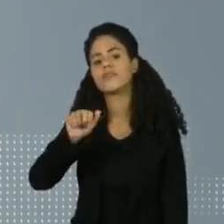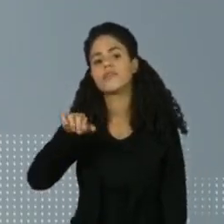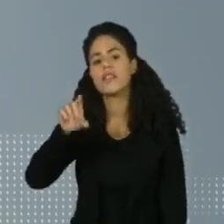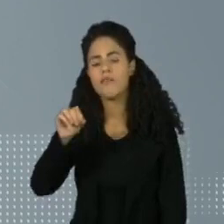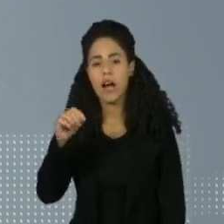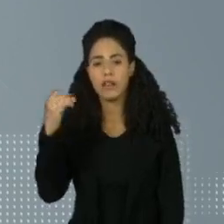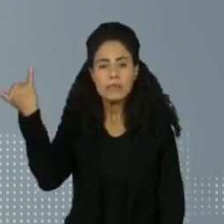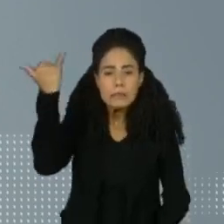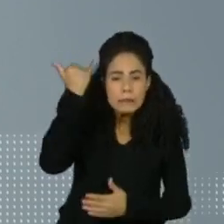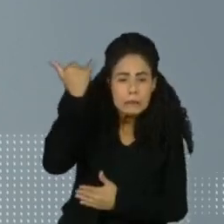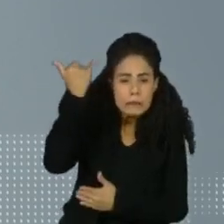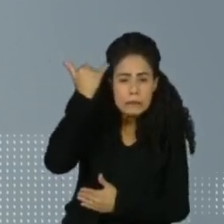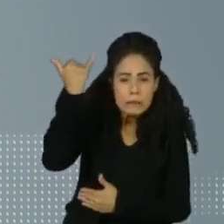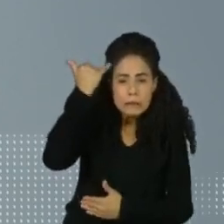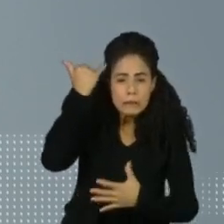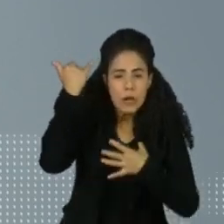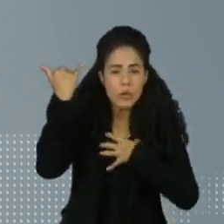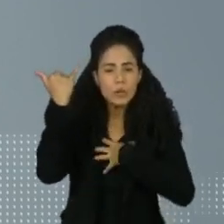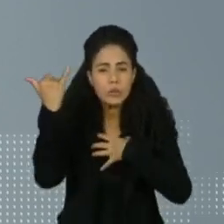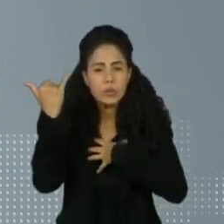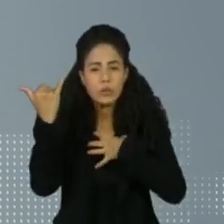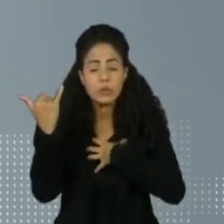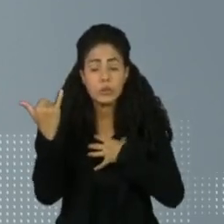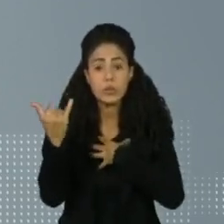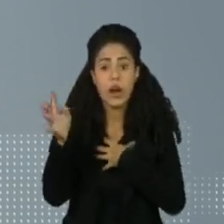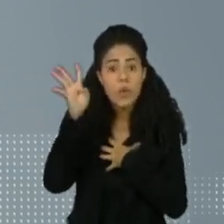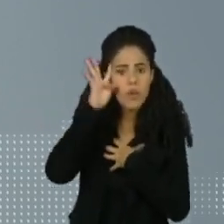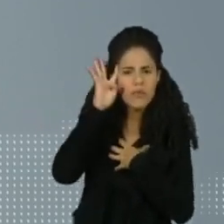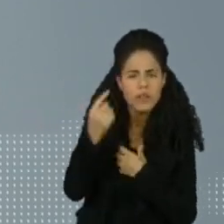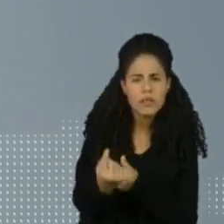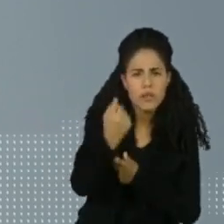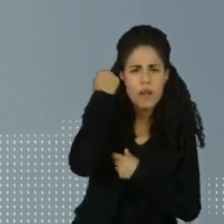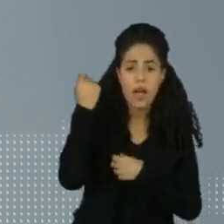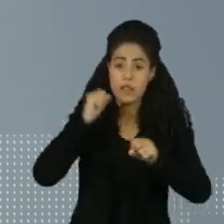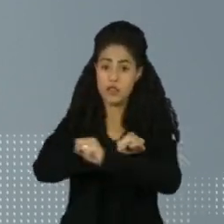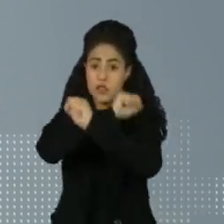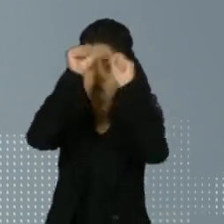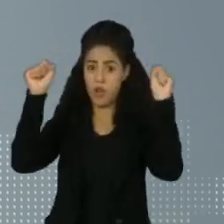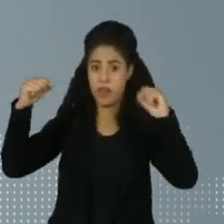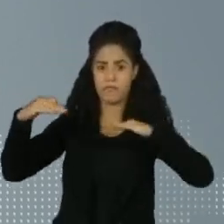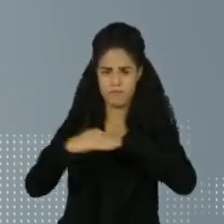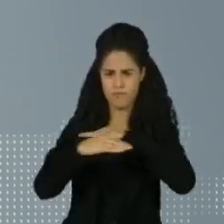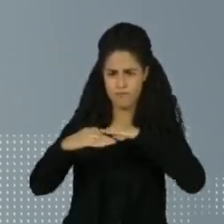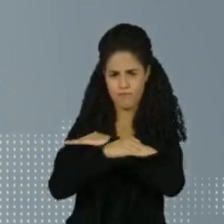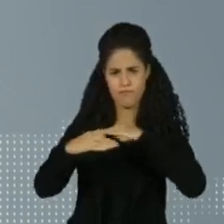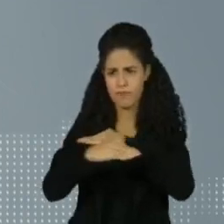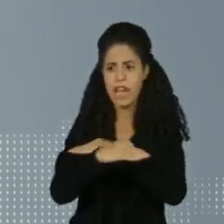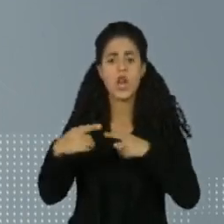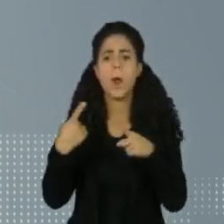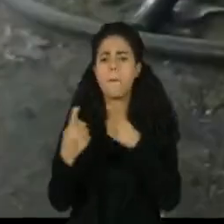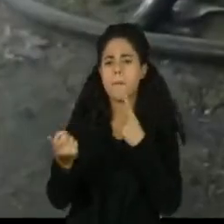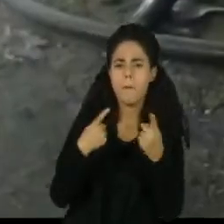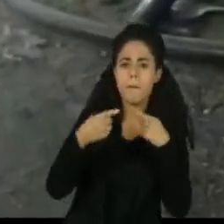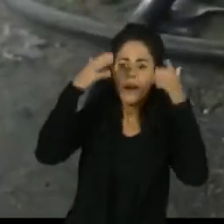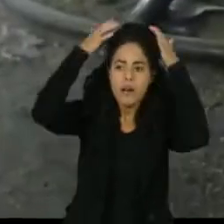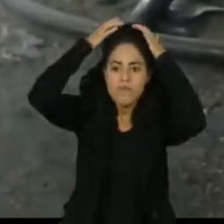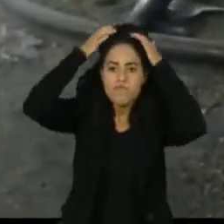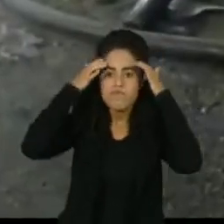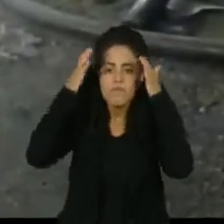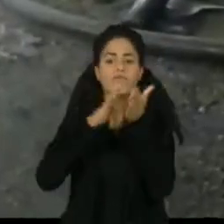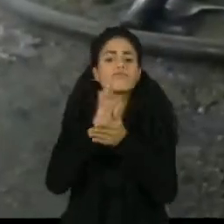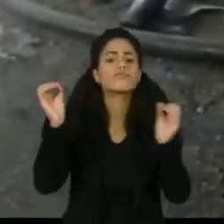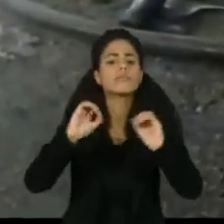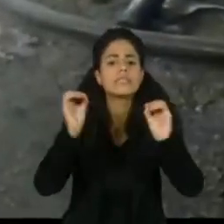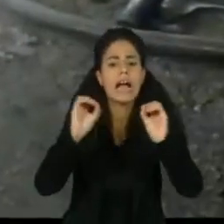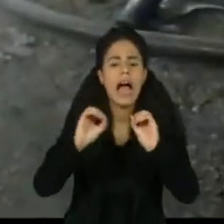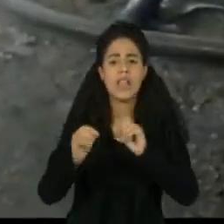sofria de esquizofrenia foi abordado na última quarta-feira pela manhã na br-101 por estar sem capacete e